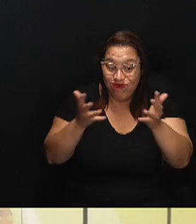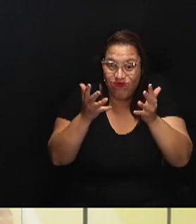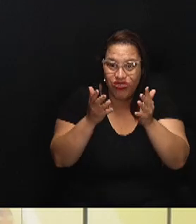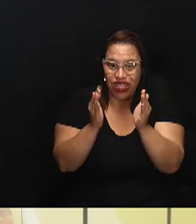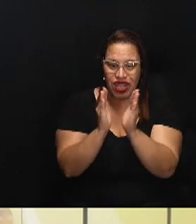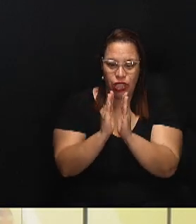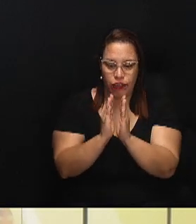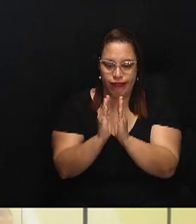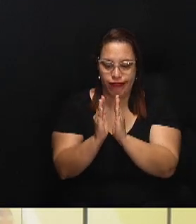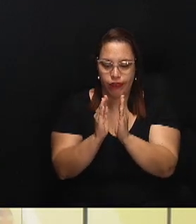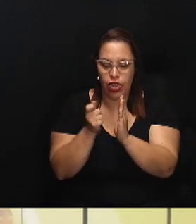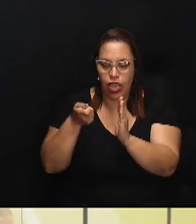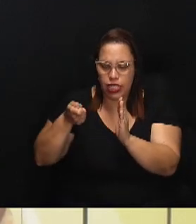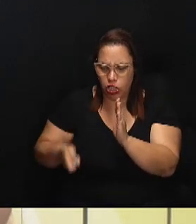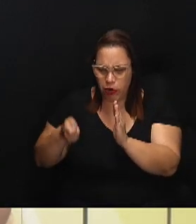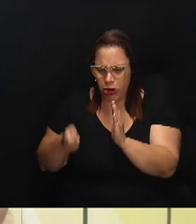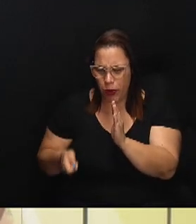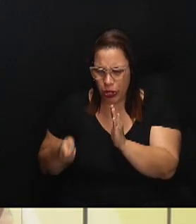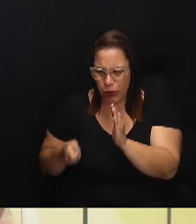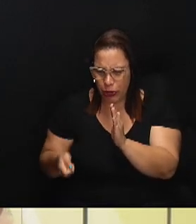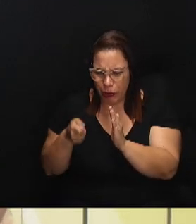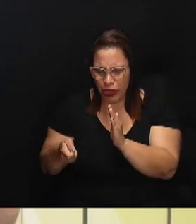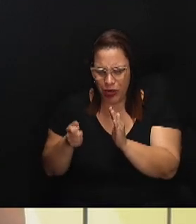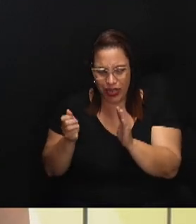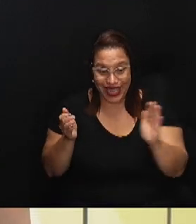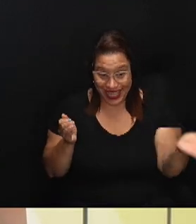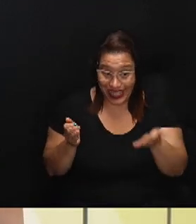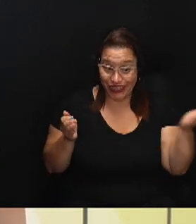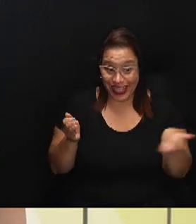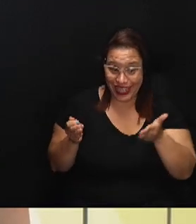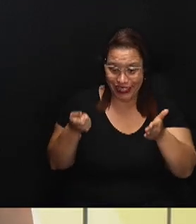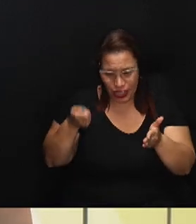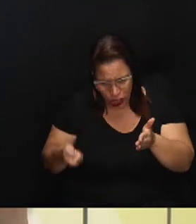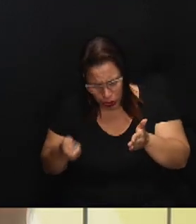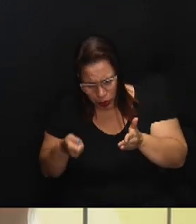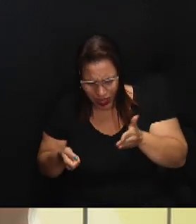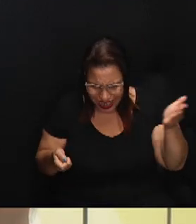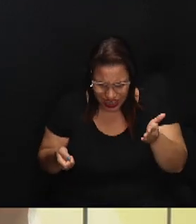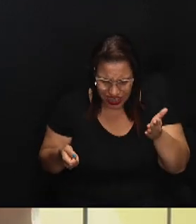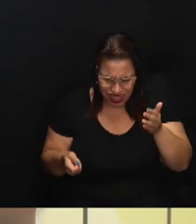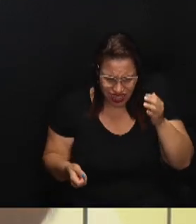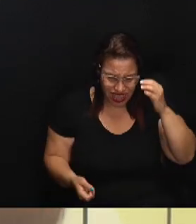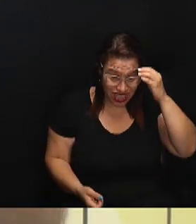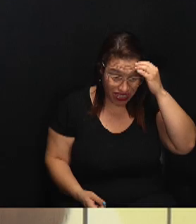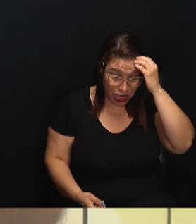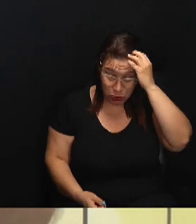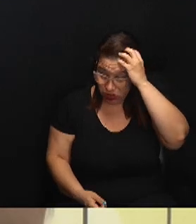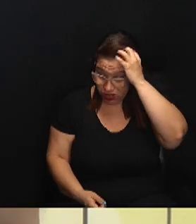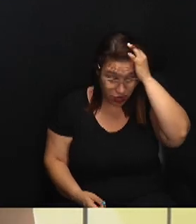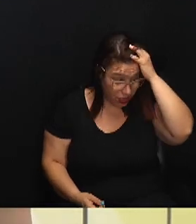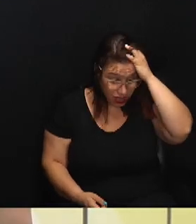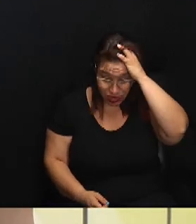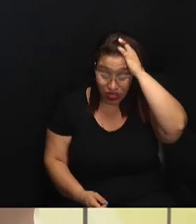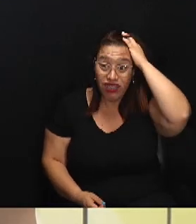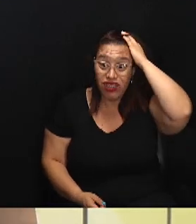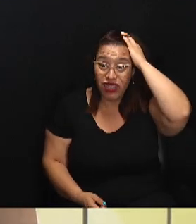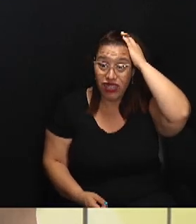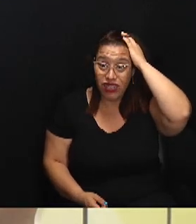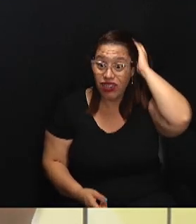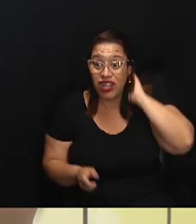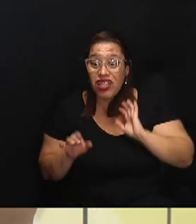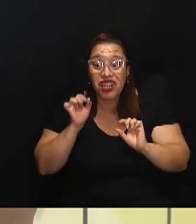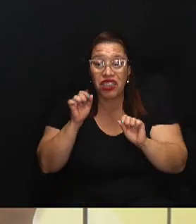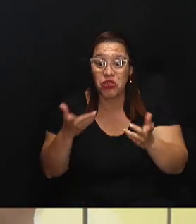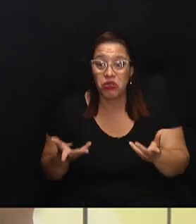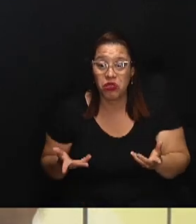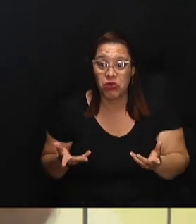muito tênue, né? A pessoa pode ir com toda a intenção de motivar, mas a pessoa que está